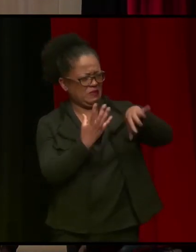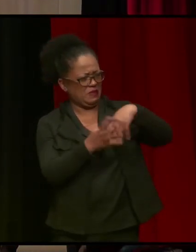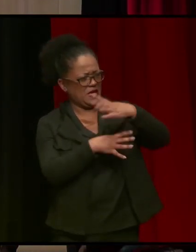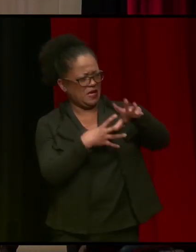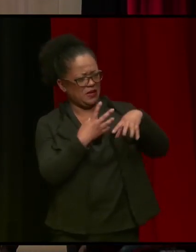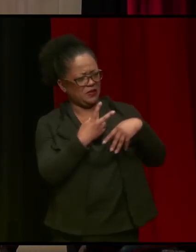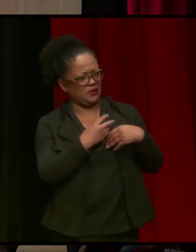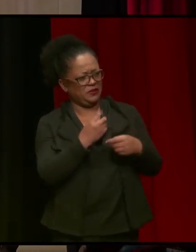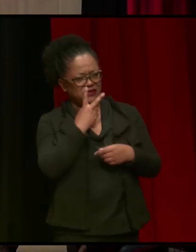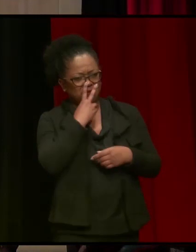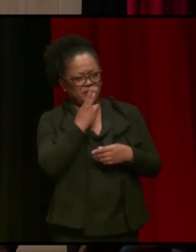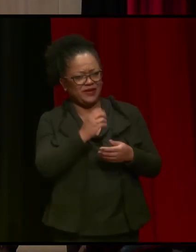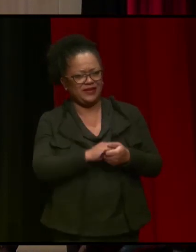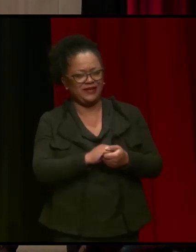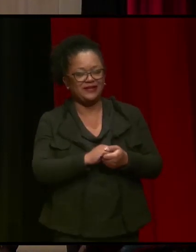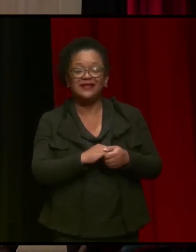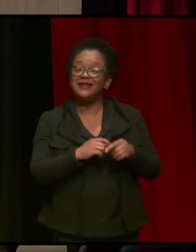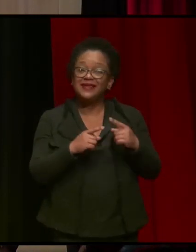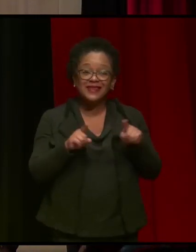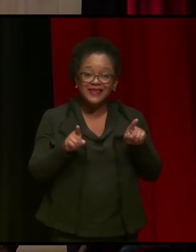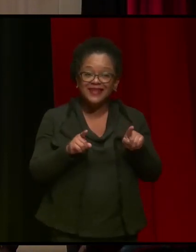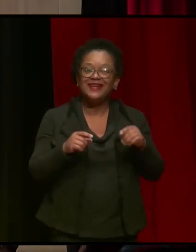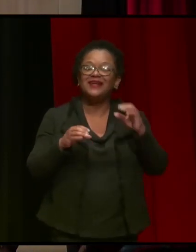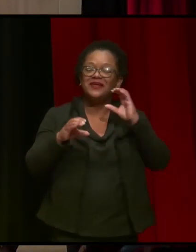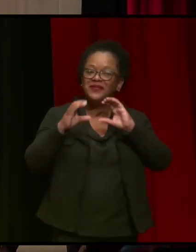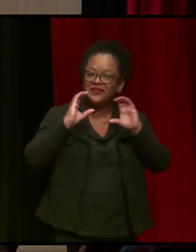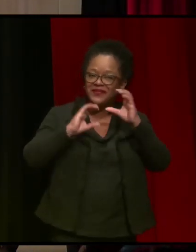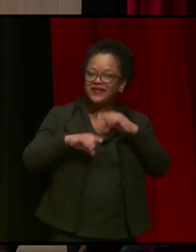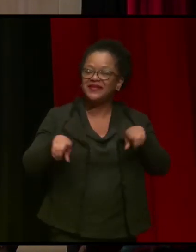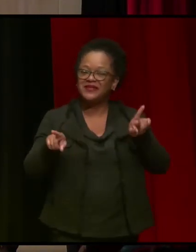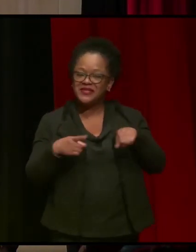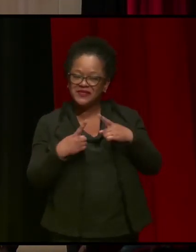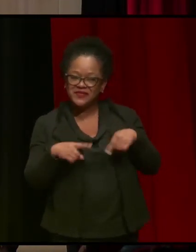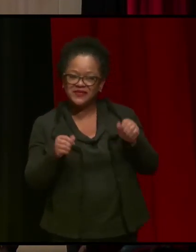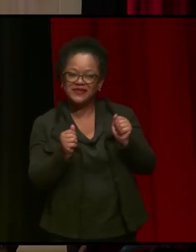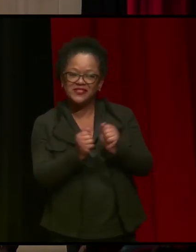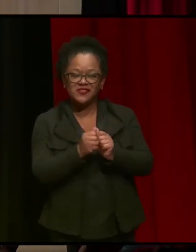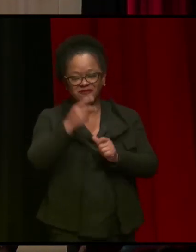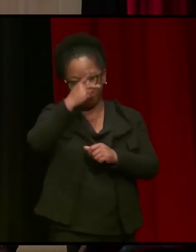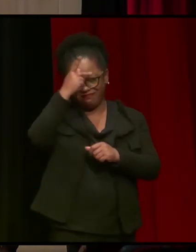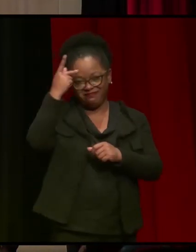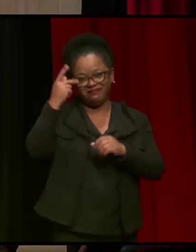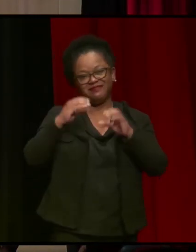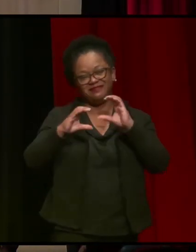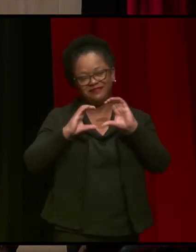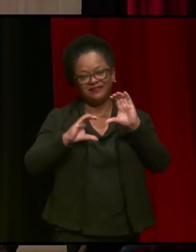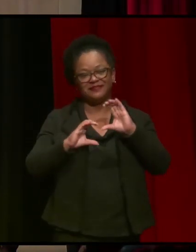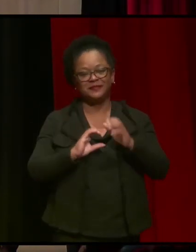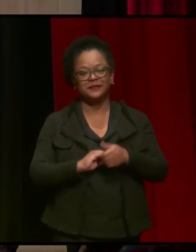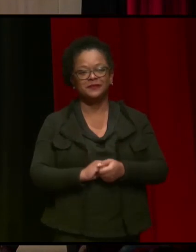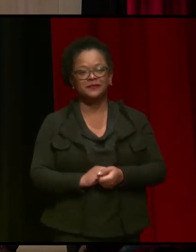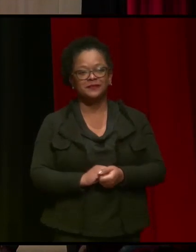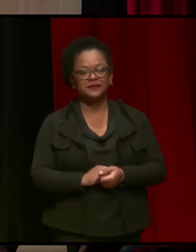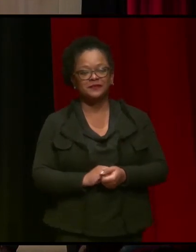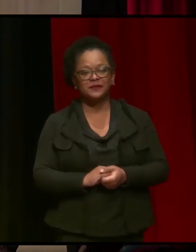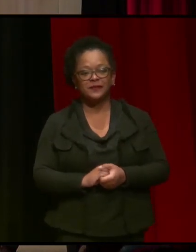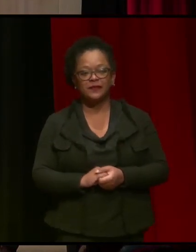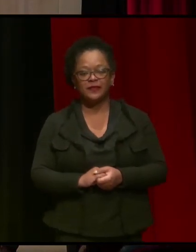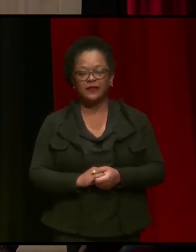ao mesmo tempo? Eu falei, não, está todo mundo cantando ao mesmo tempo. Né? Então, são esse tipo de coisas que perguntam